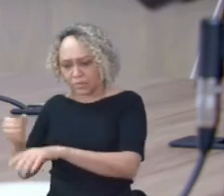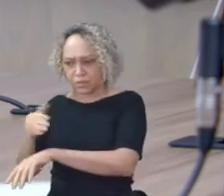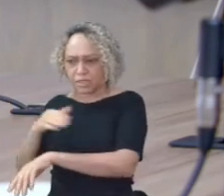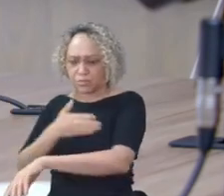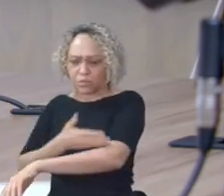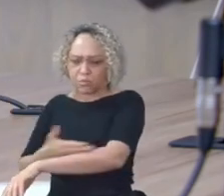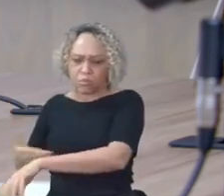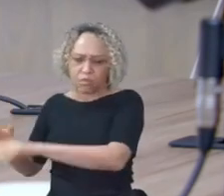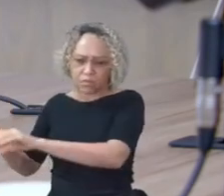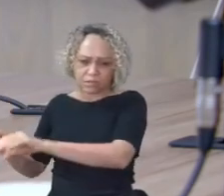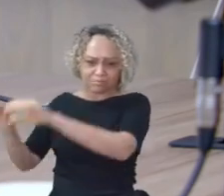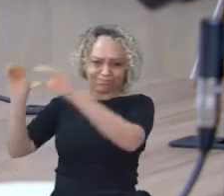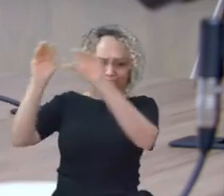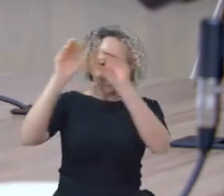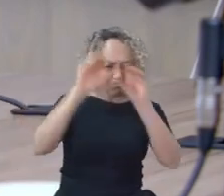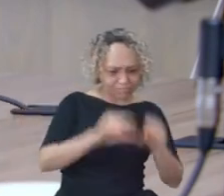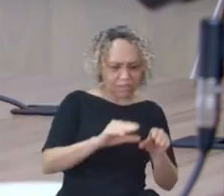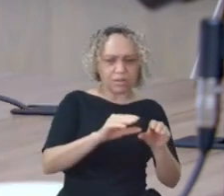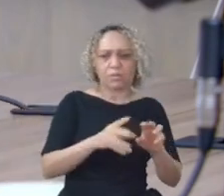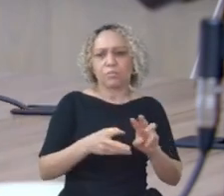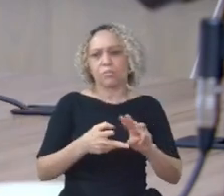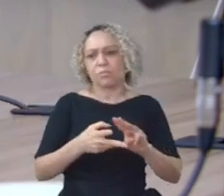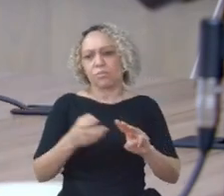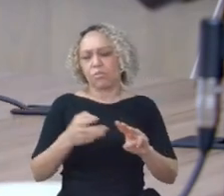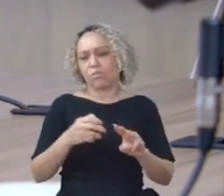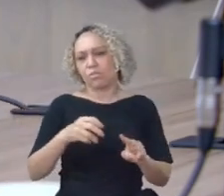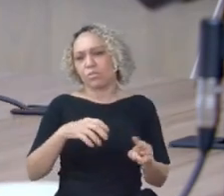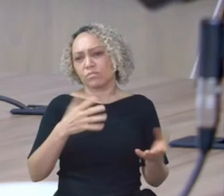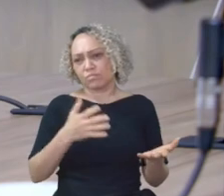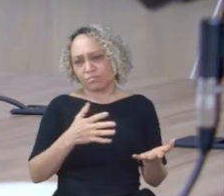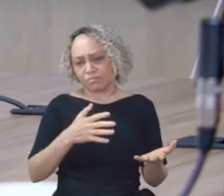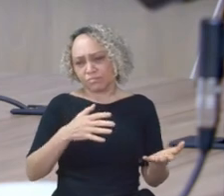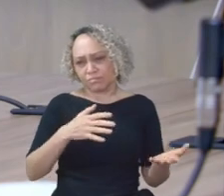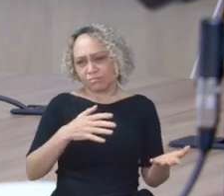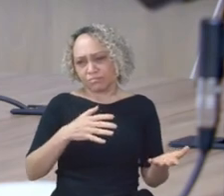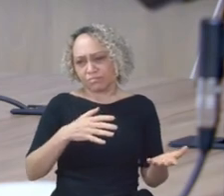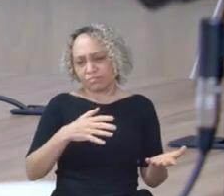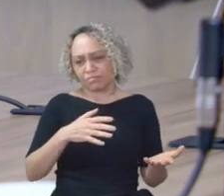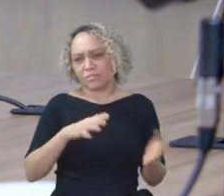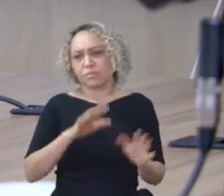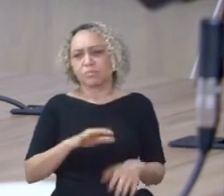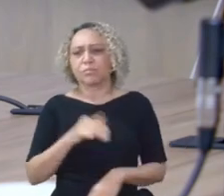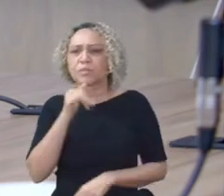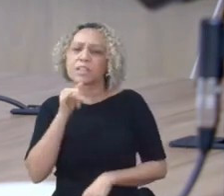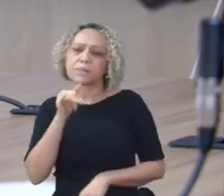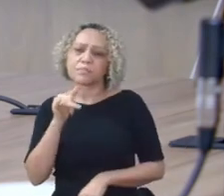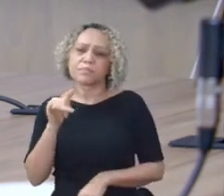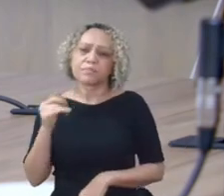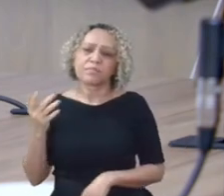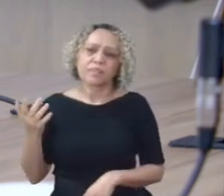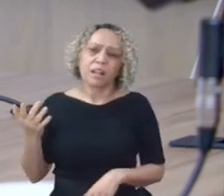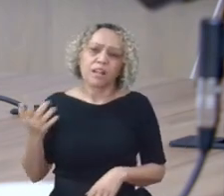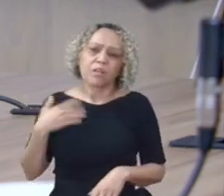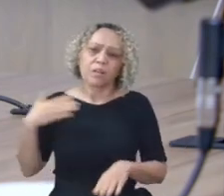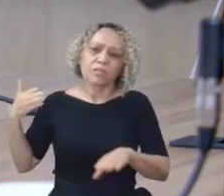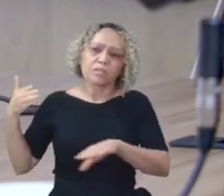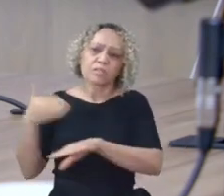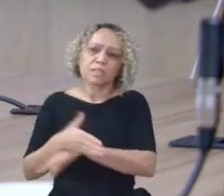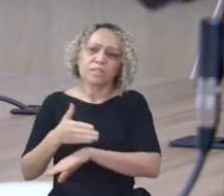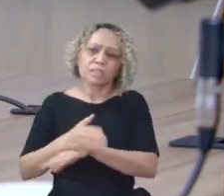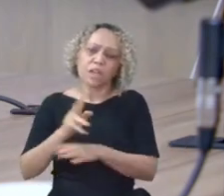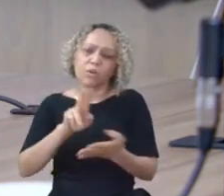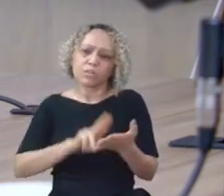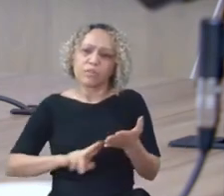fosse admitido, né, pela banca indígena da universidade, que já tinham indígenas lá, já de doutorados e tal, ou